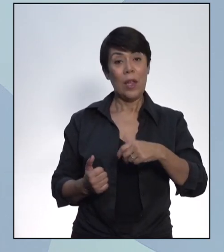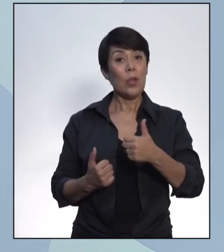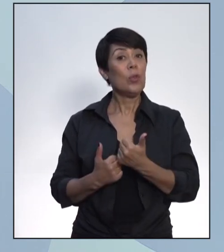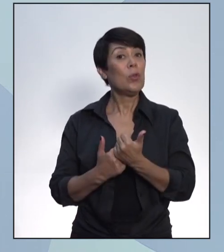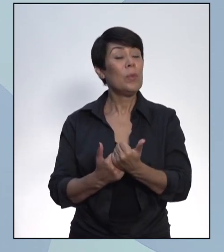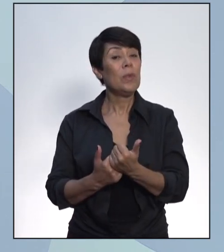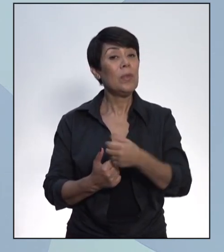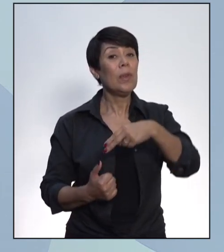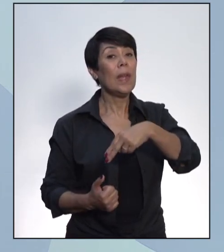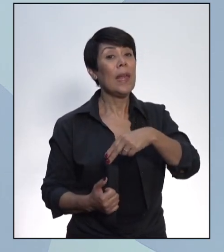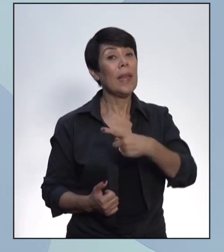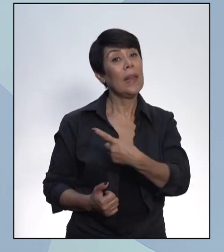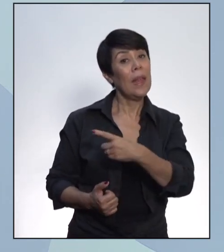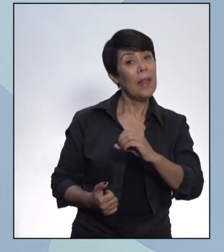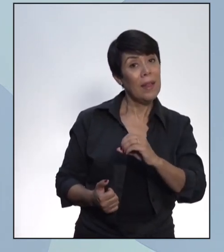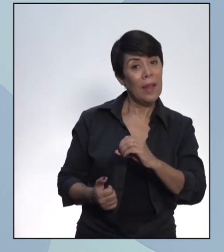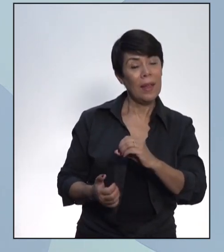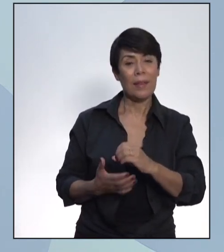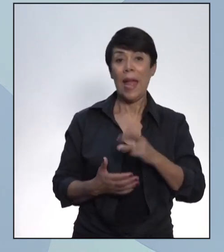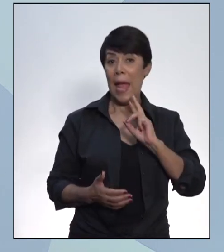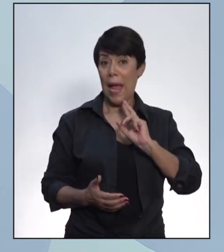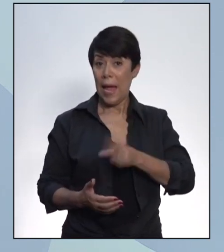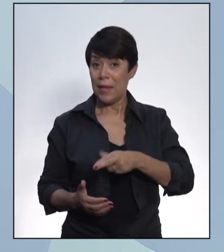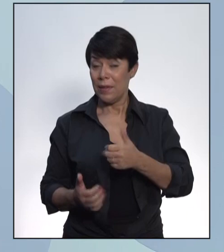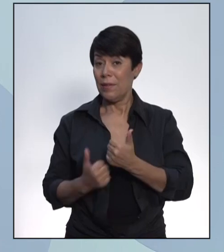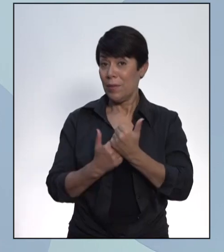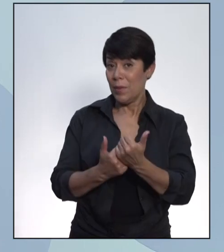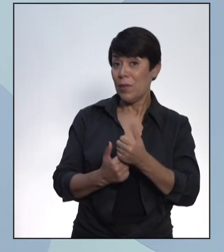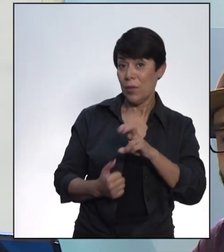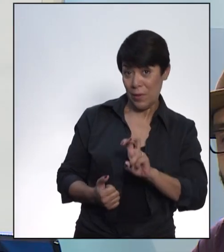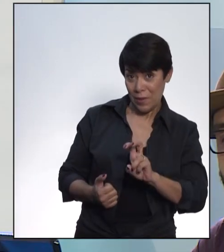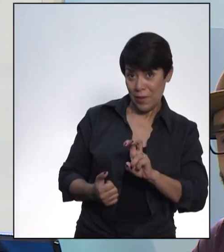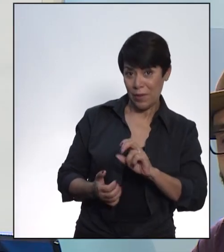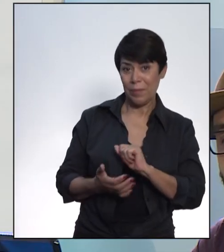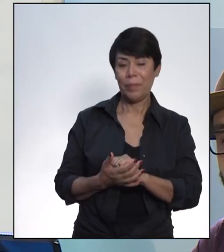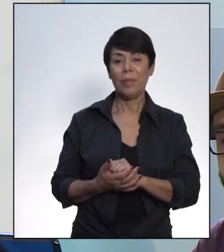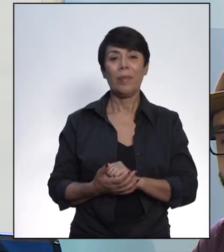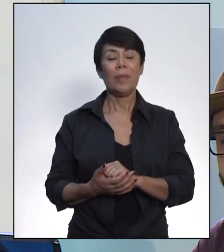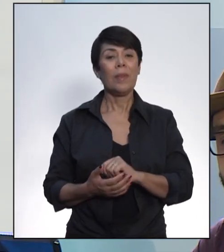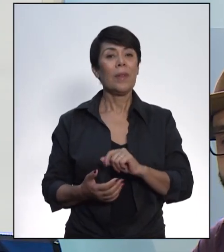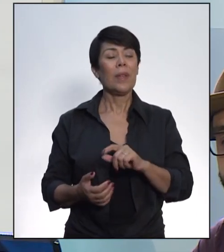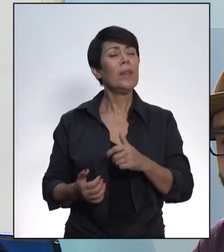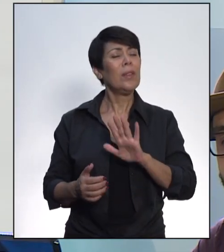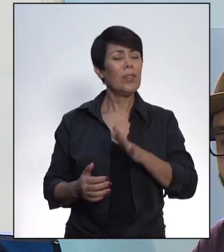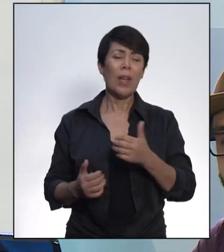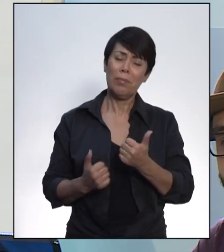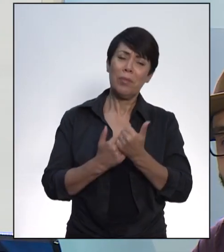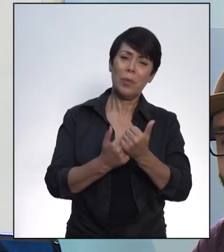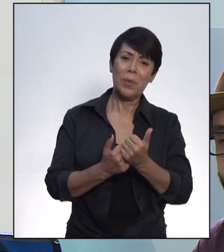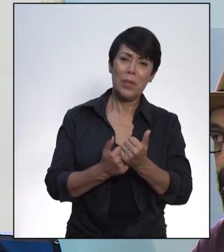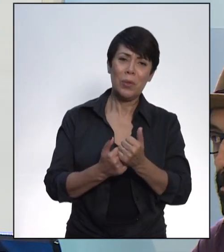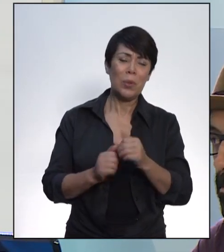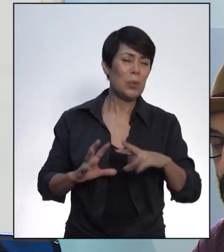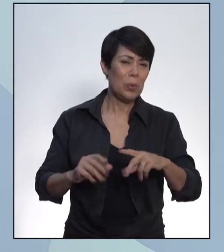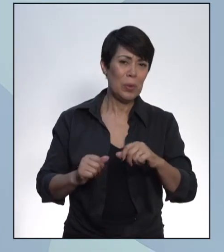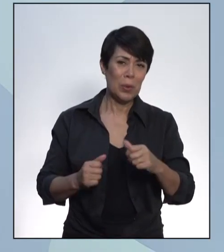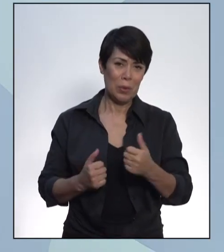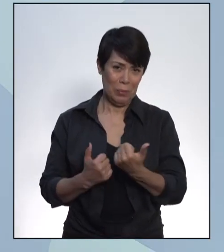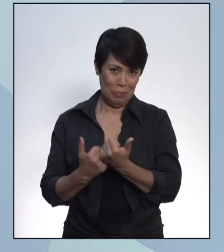no N10. Minha razão, eu substituí 5. Basicamente, eu substituí os elementos. O que eu